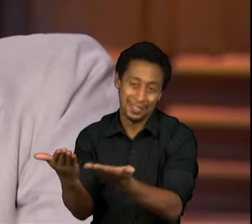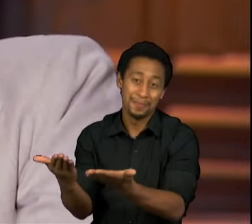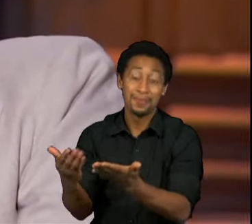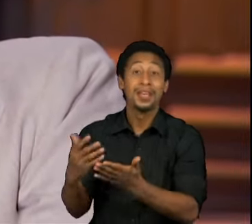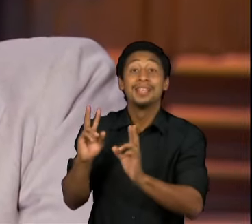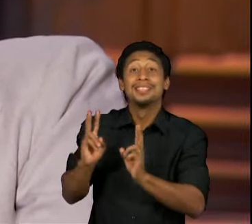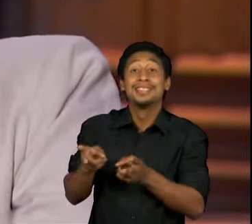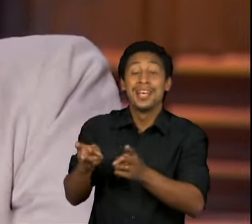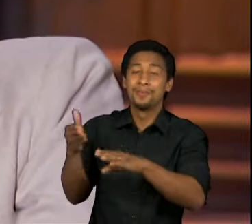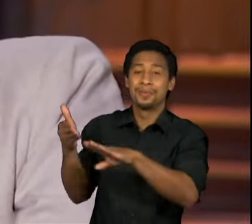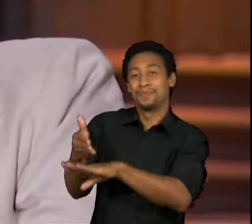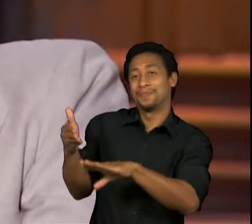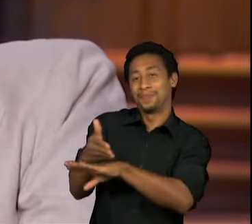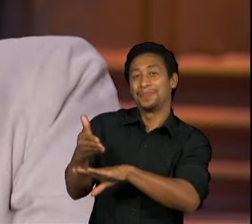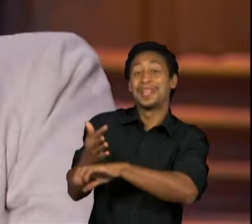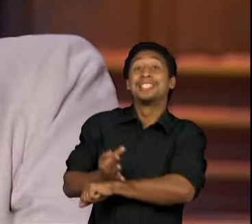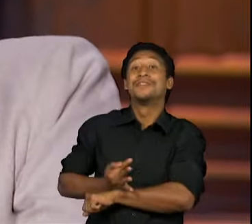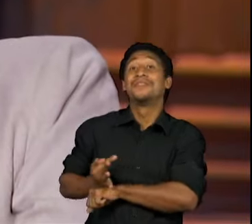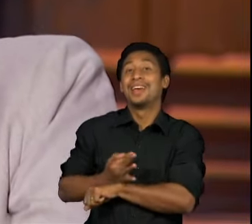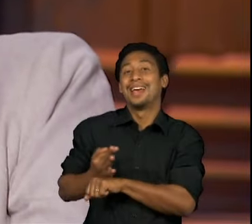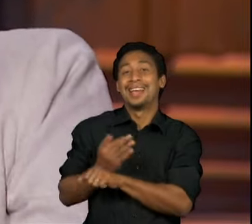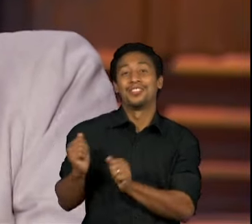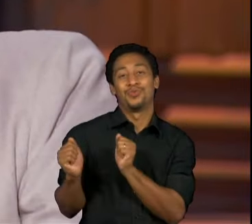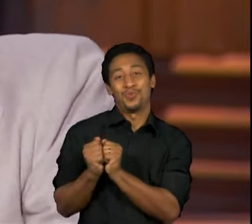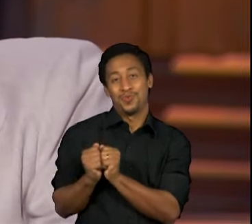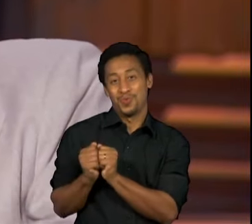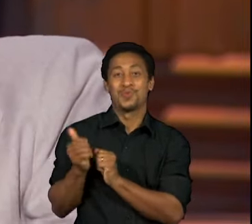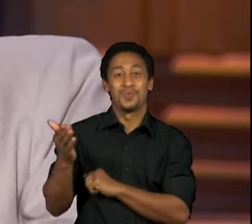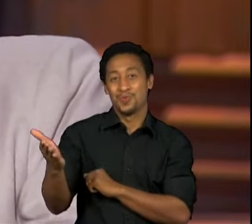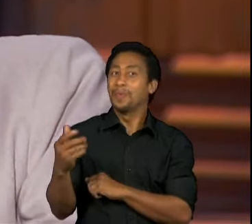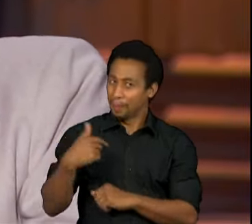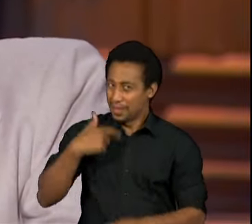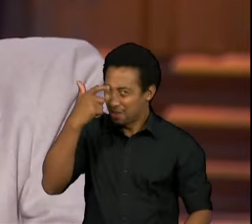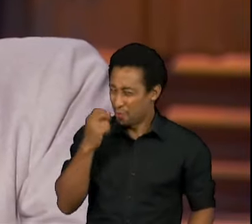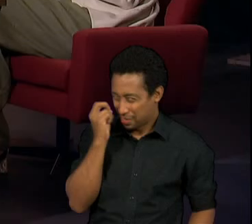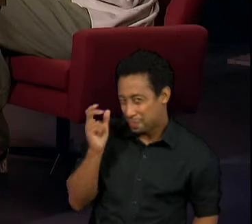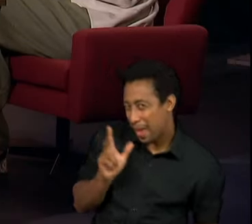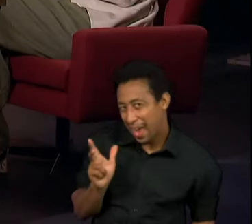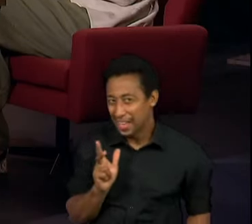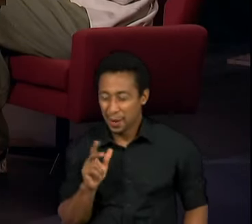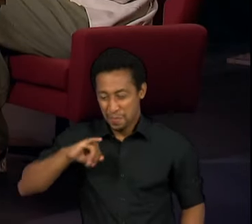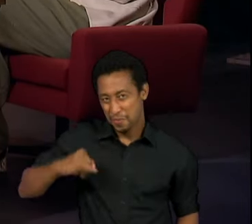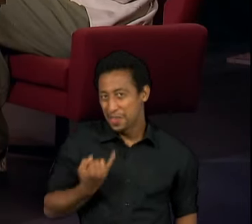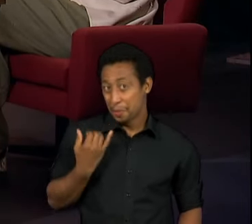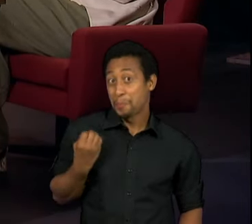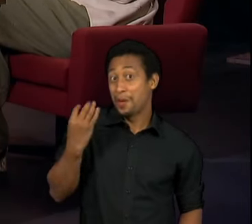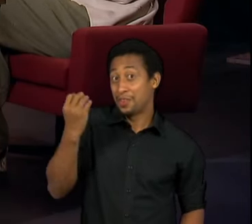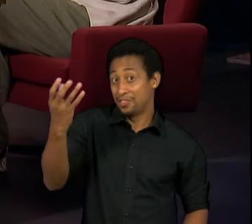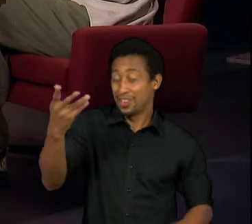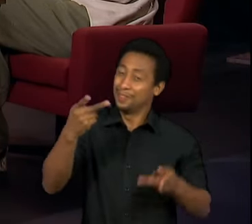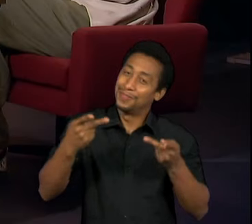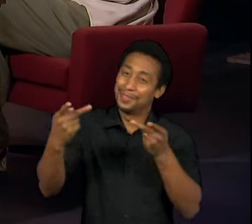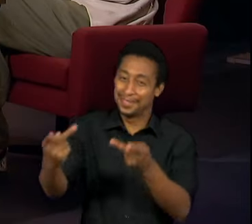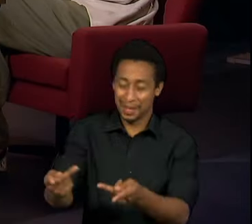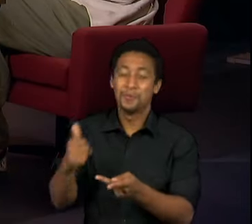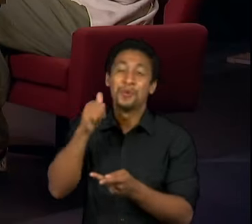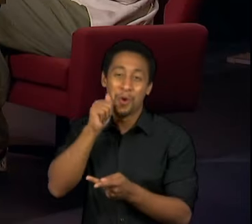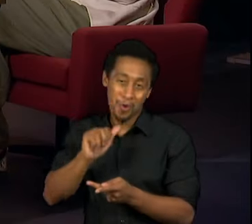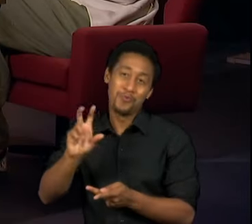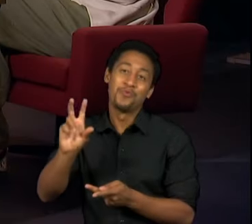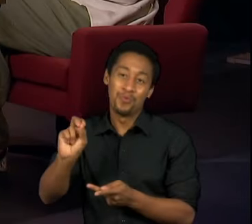e muitas vezes eu ia sozinha porque que passava direto eu era esperto eu vou ficar de coração eu quero viajar e a minha avó ela